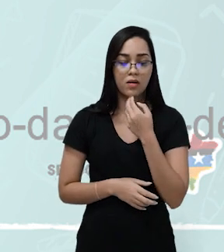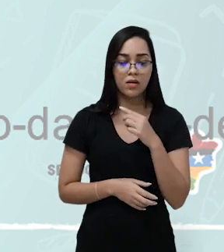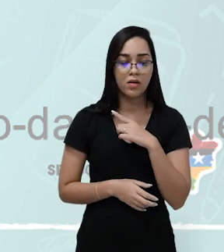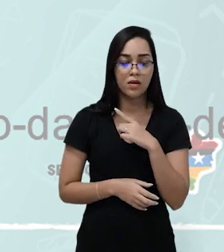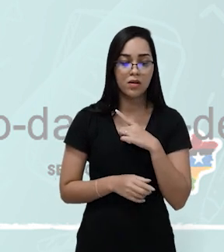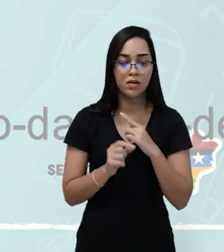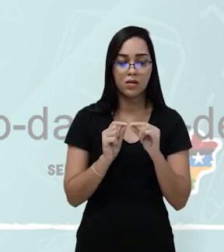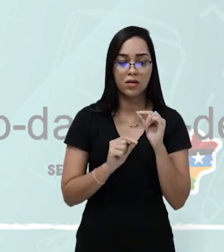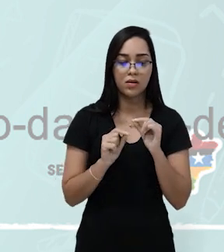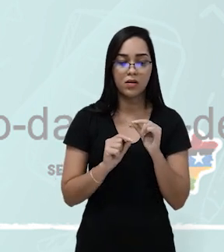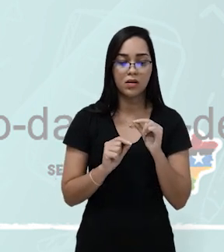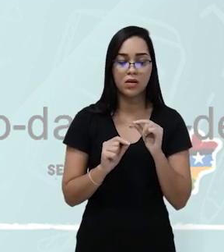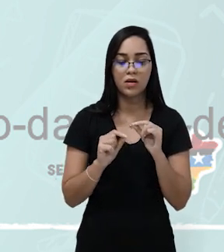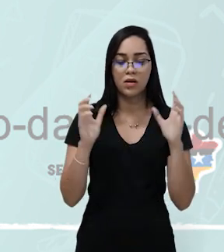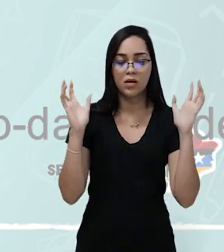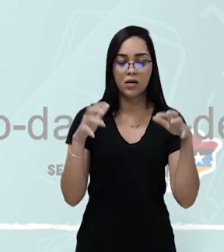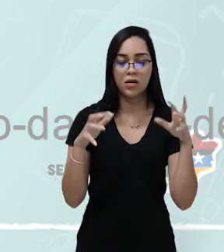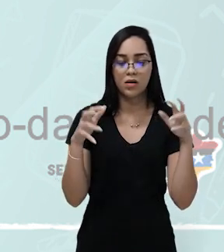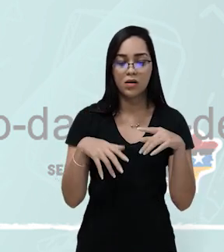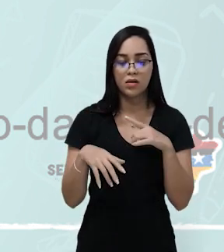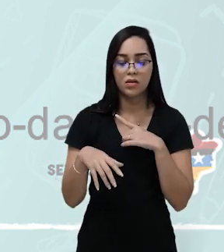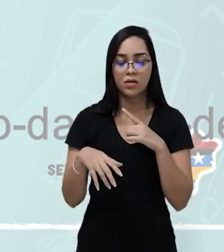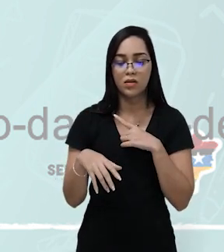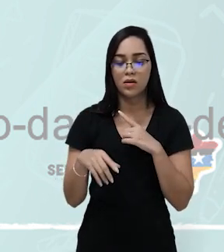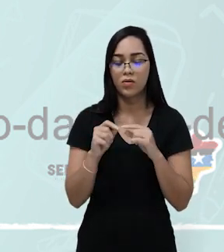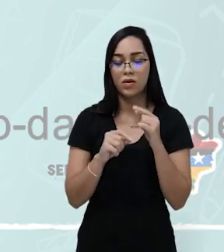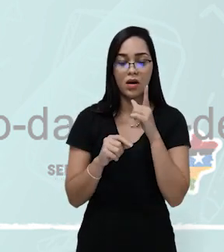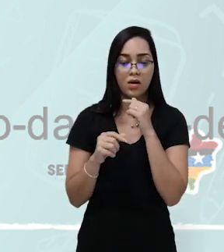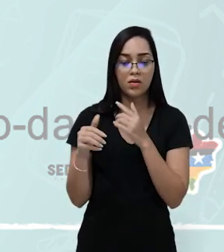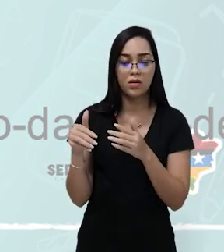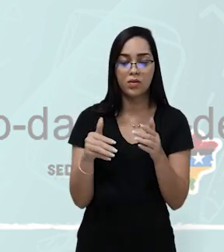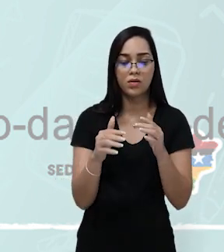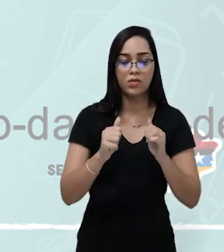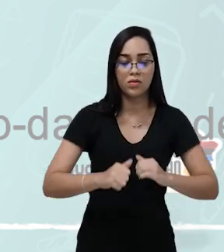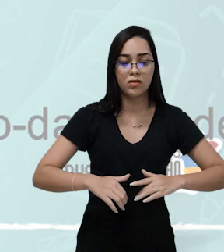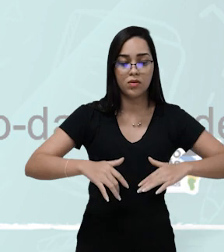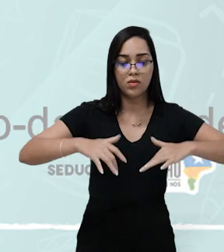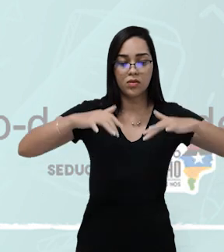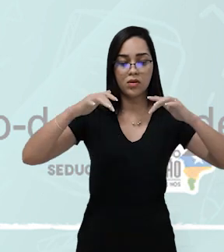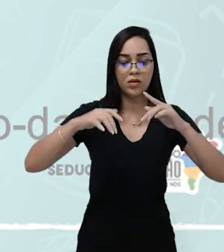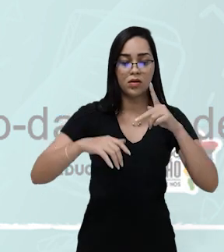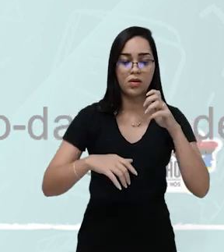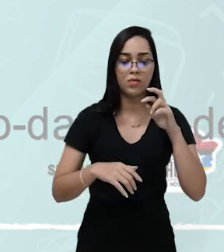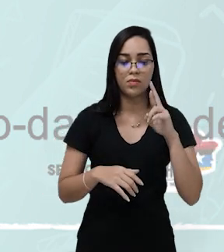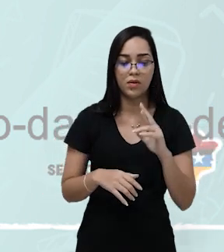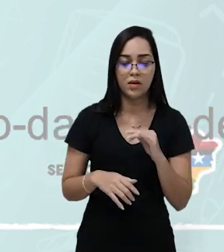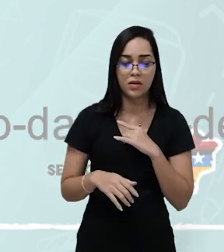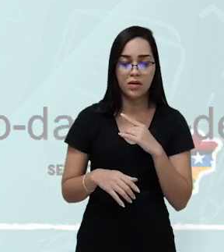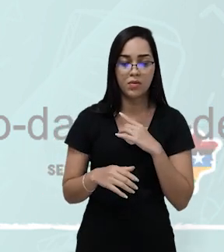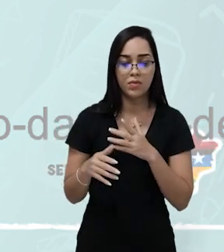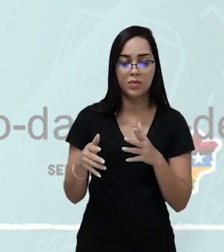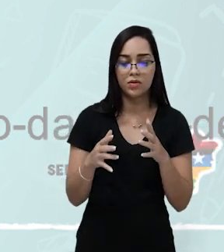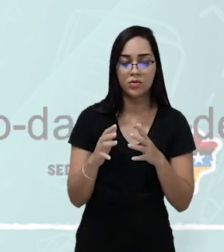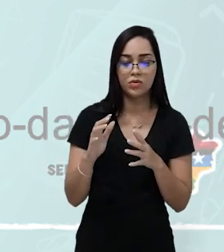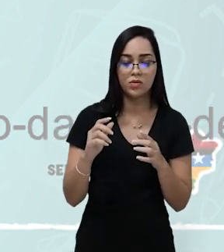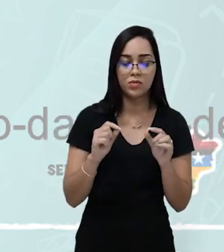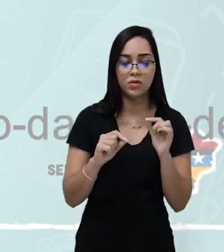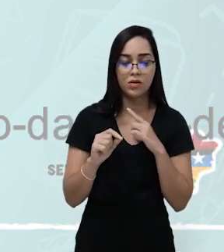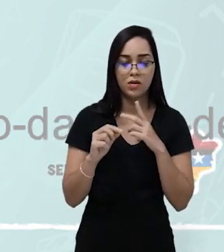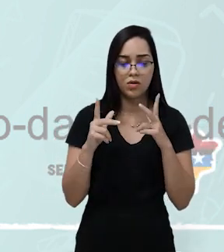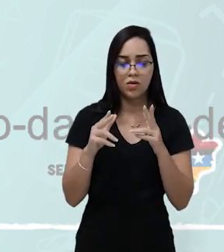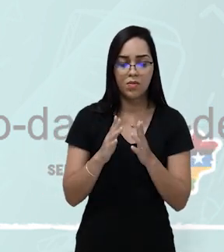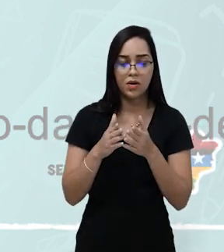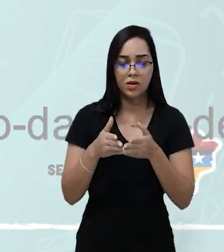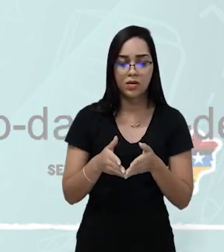da mata. A forte tempestade que estava caindo faz a água dos rios subirem perigosamente. Então Peri arranca uma palmeira do